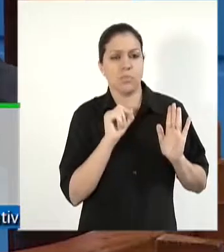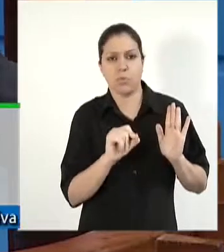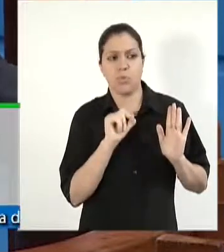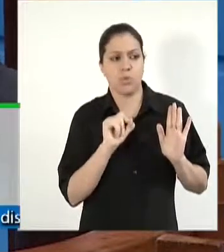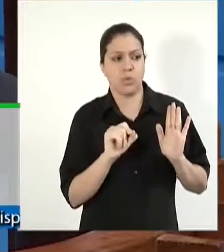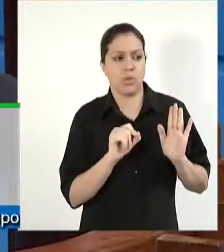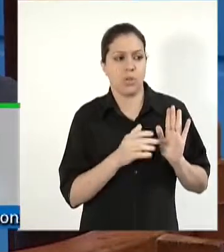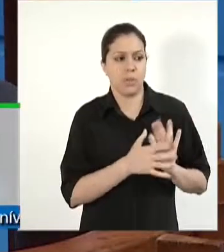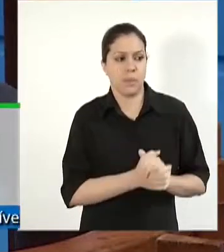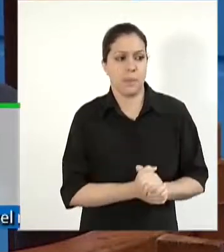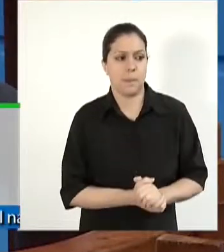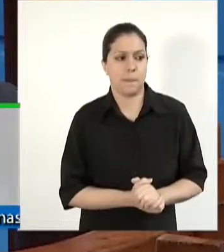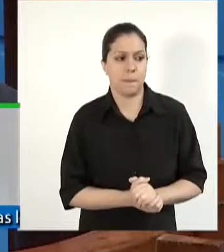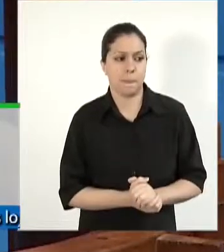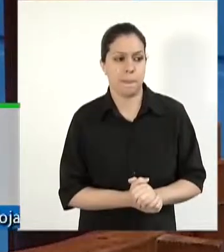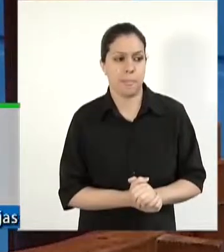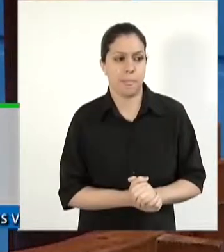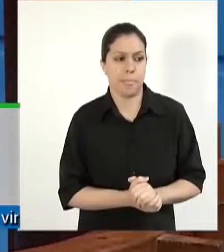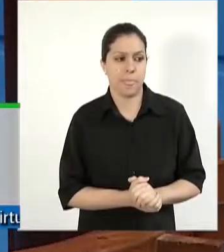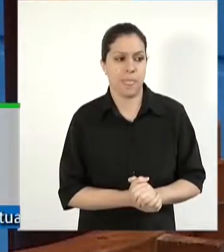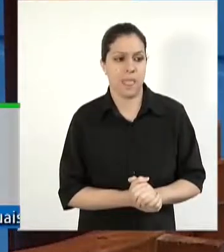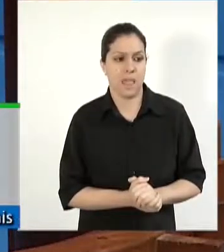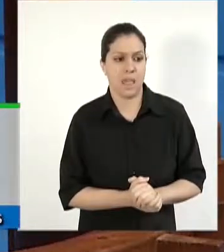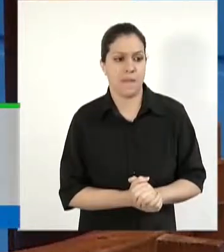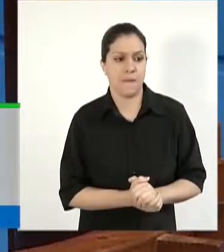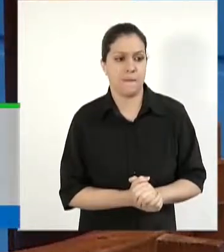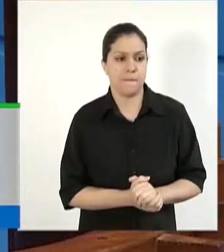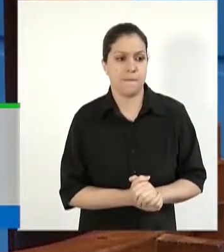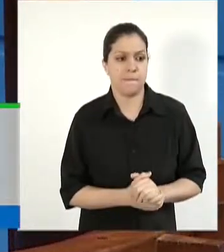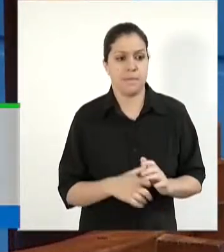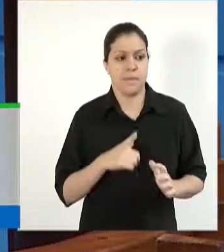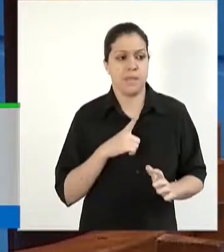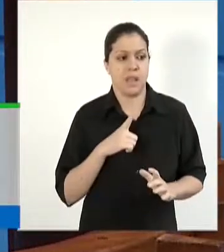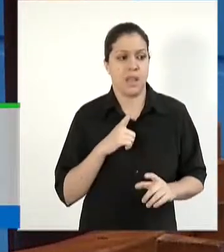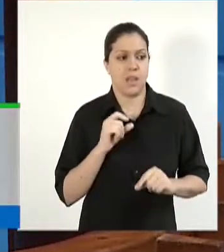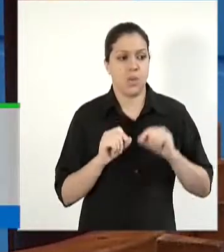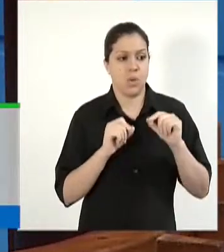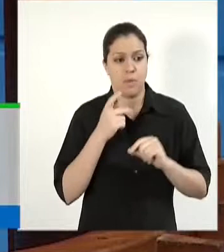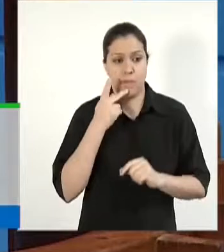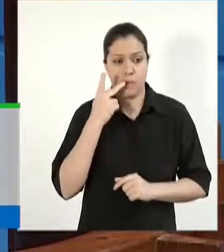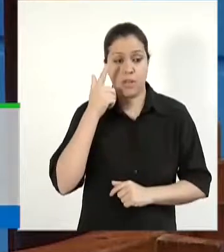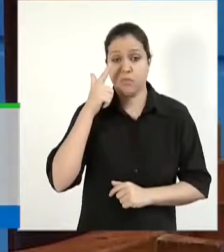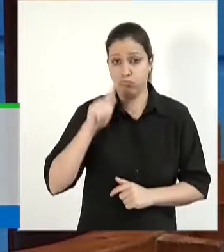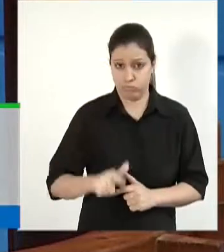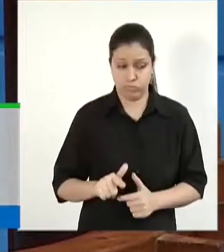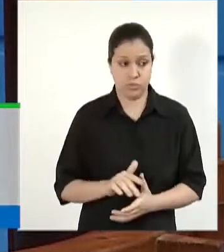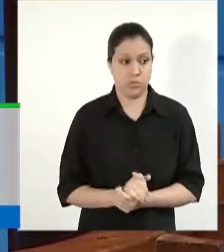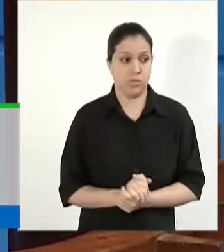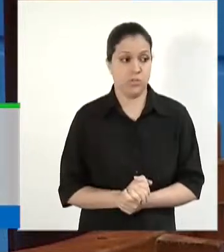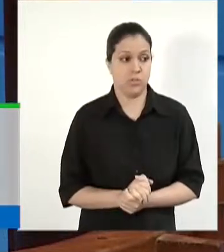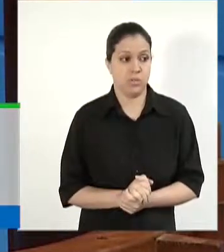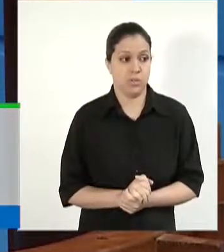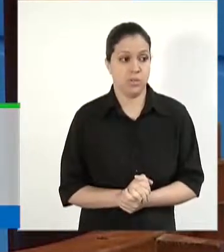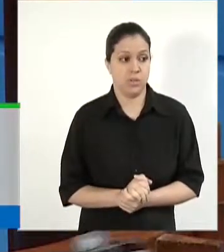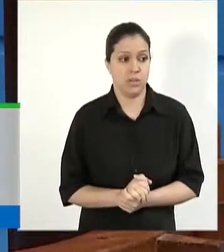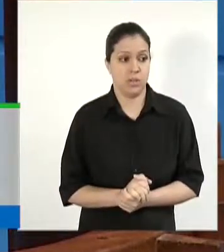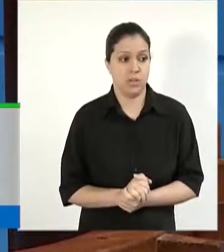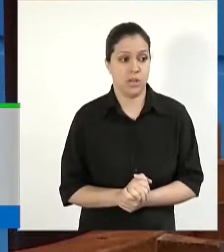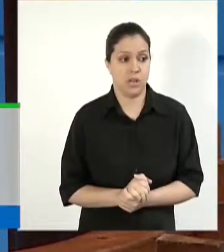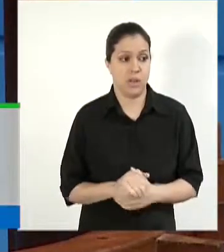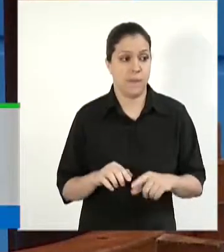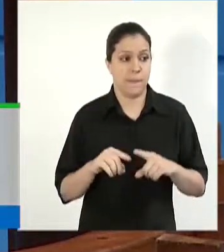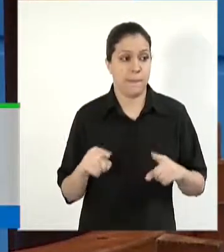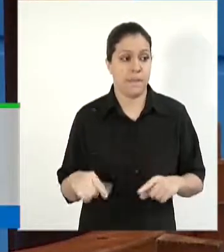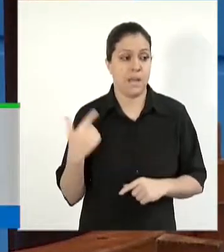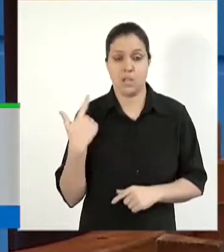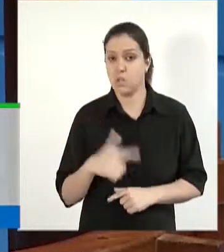inutilmente, ou talvez de maneira simbólica, repete, sem com que tenha